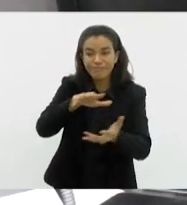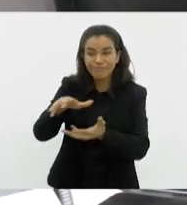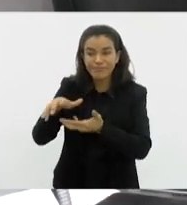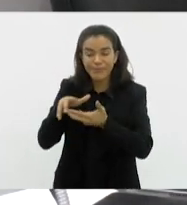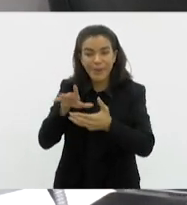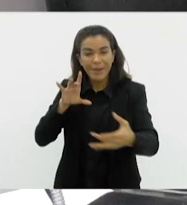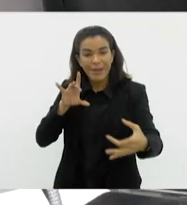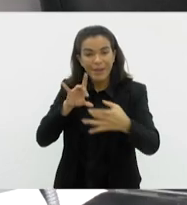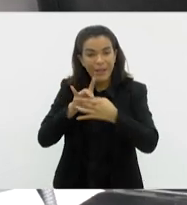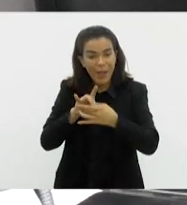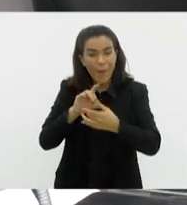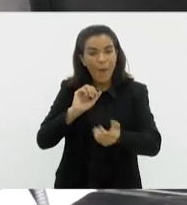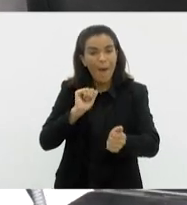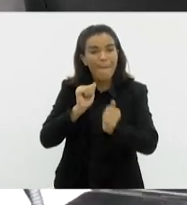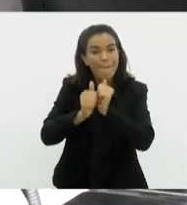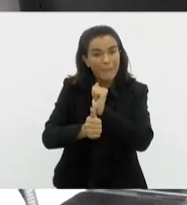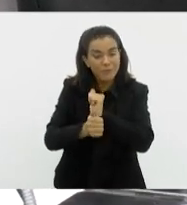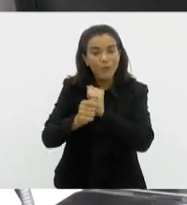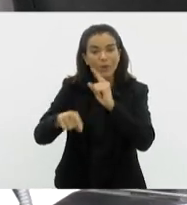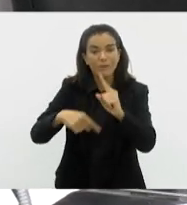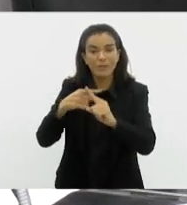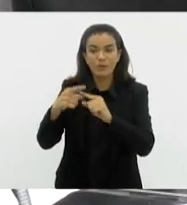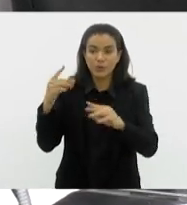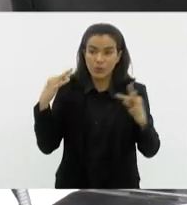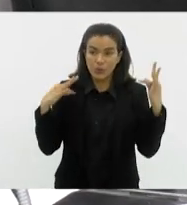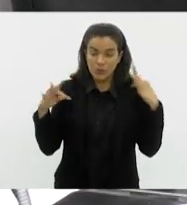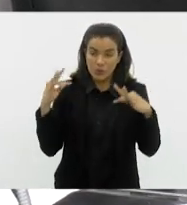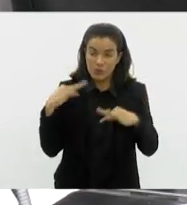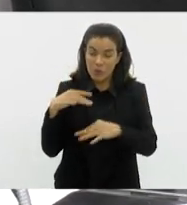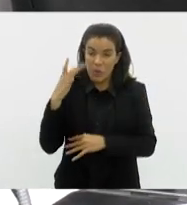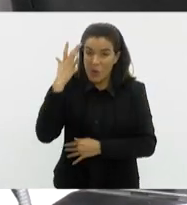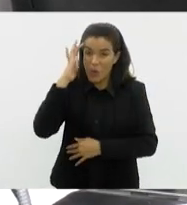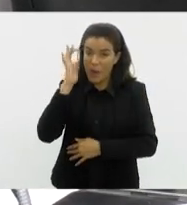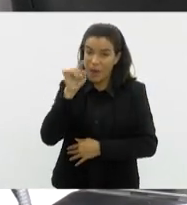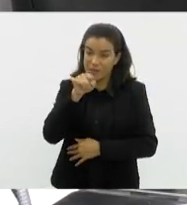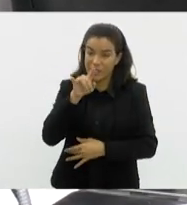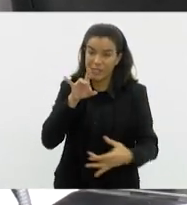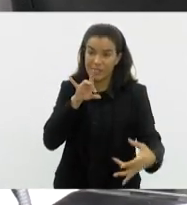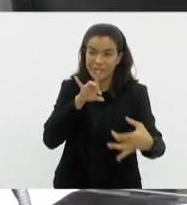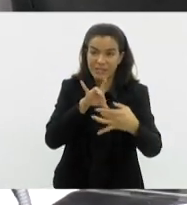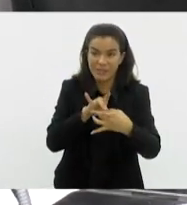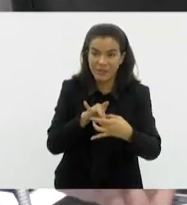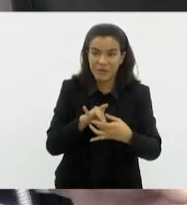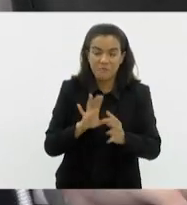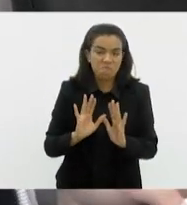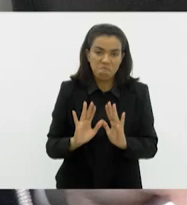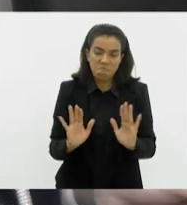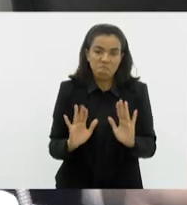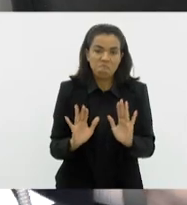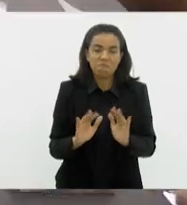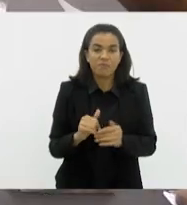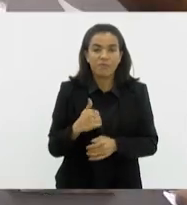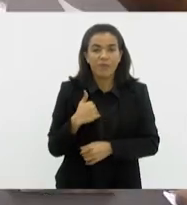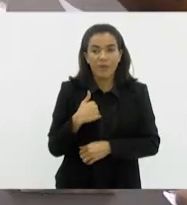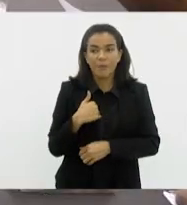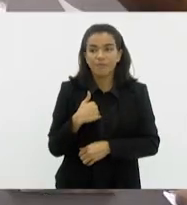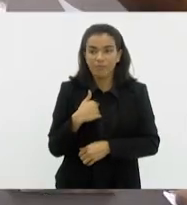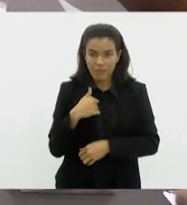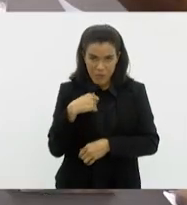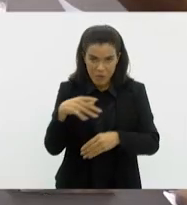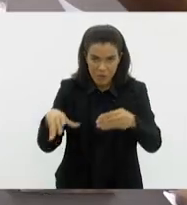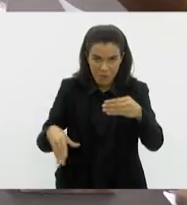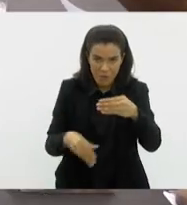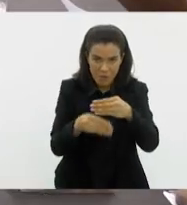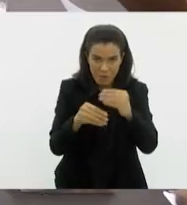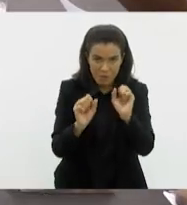prática desportiva com o circuito turístico. Me parece que é nesse sentido, mas o conselho de vista é legítimo. Concede uma parte do aparte, por favor.